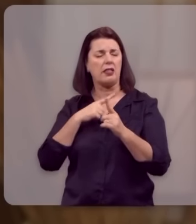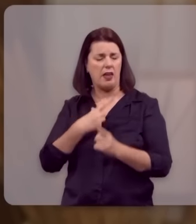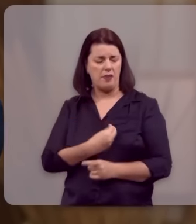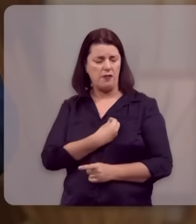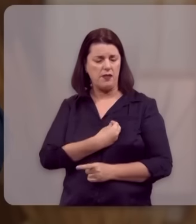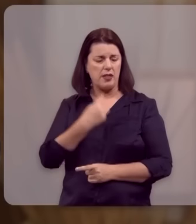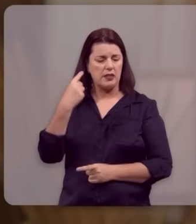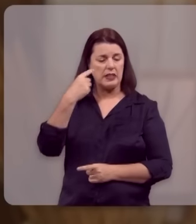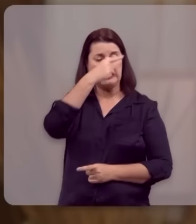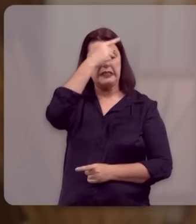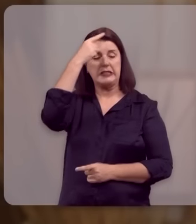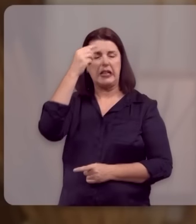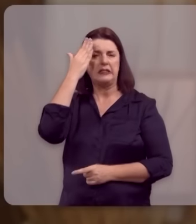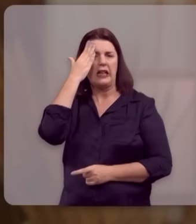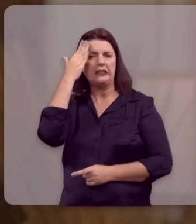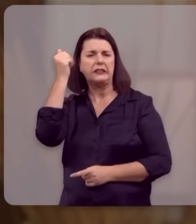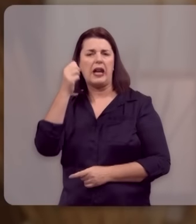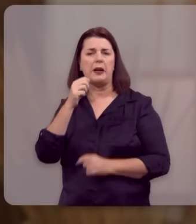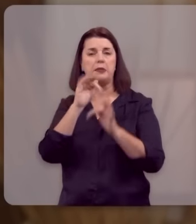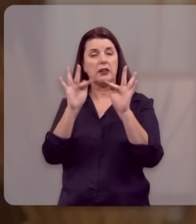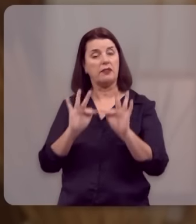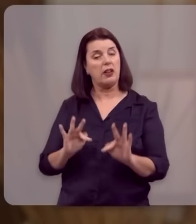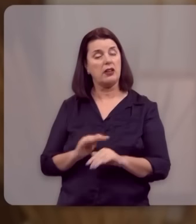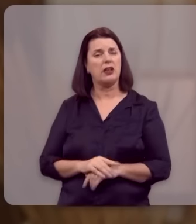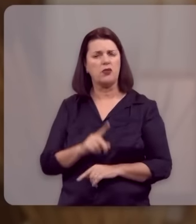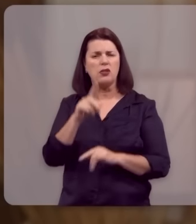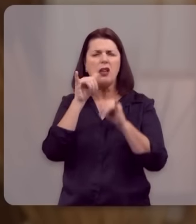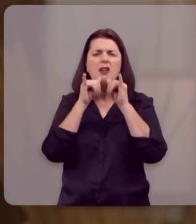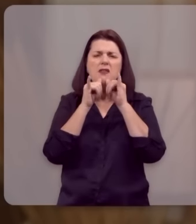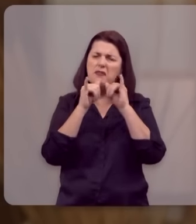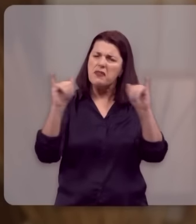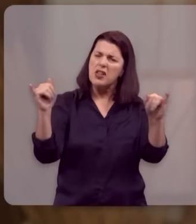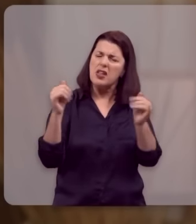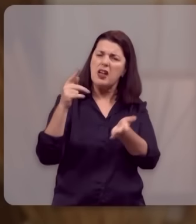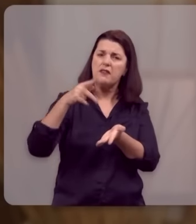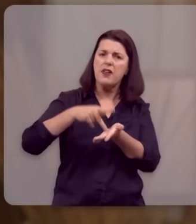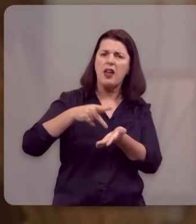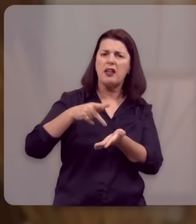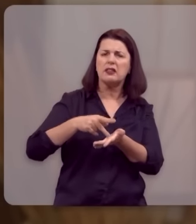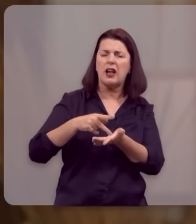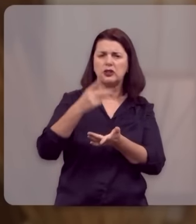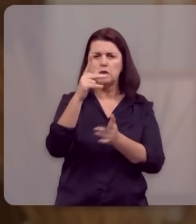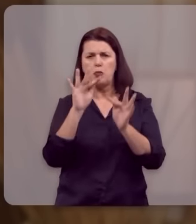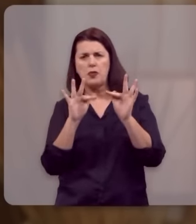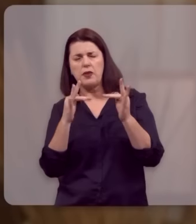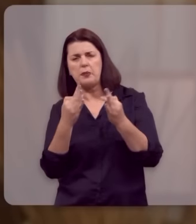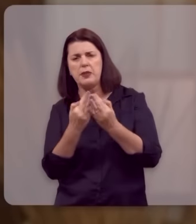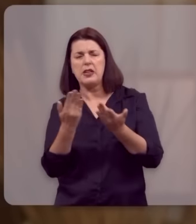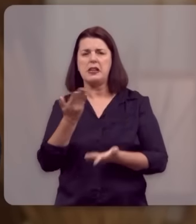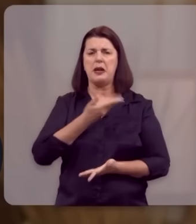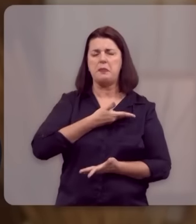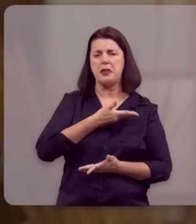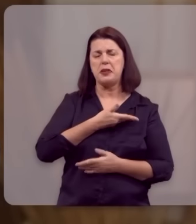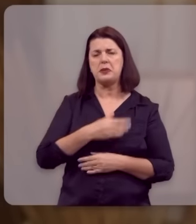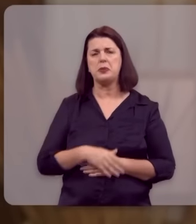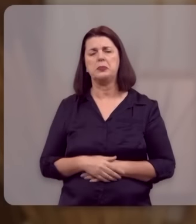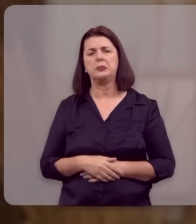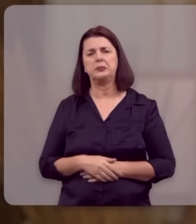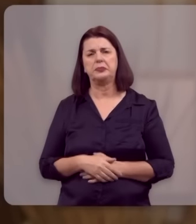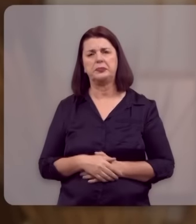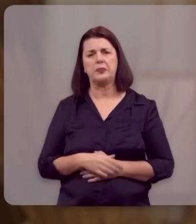e bem-aventurada? Você tem anunciado estas verdades à sua família, aos seus amigos?